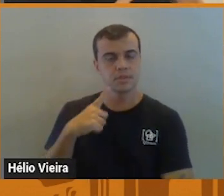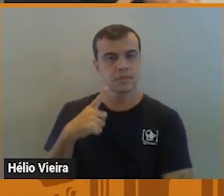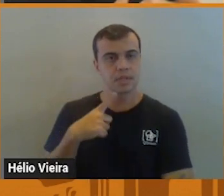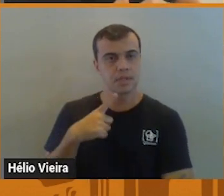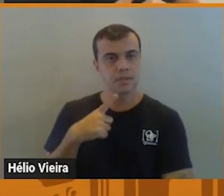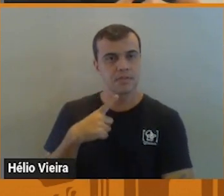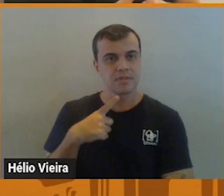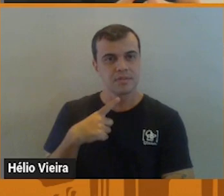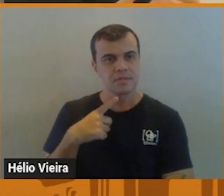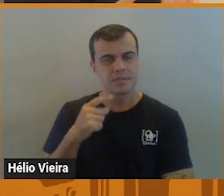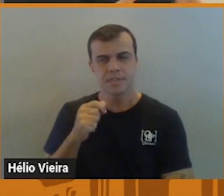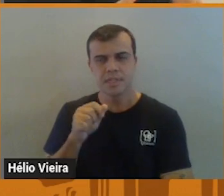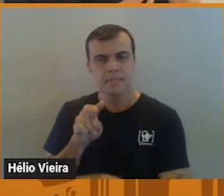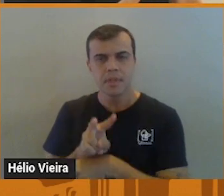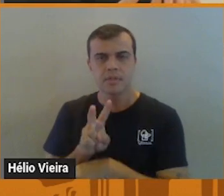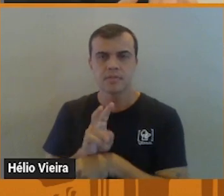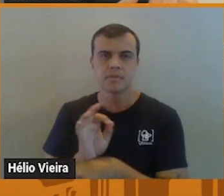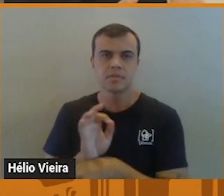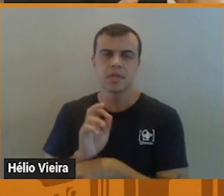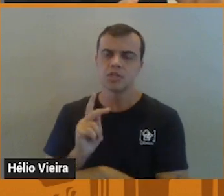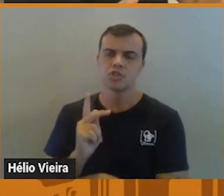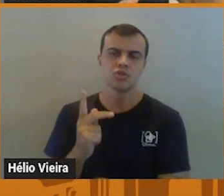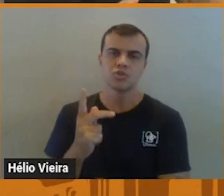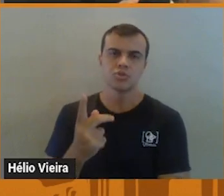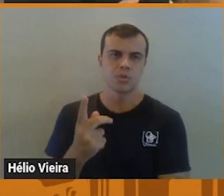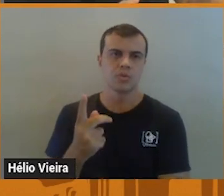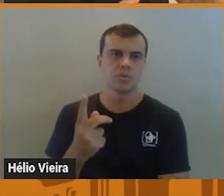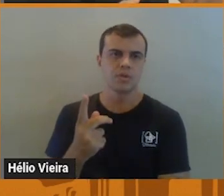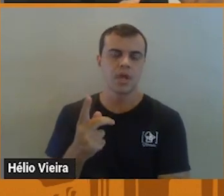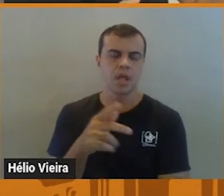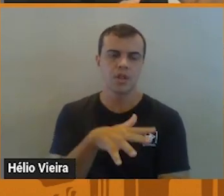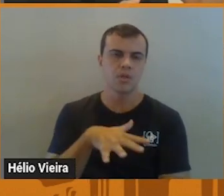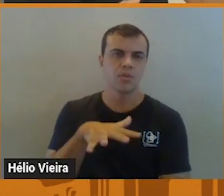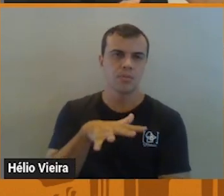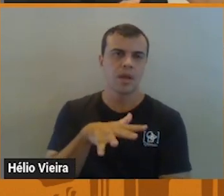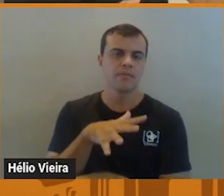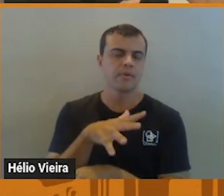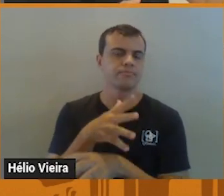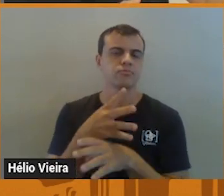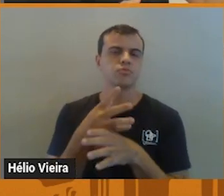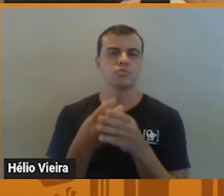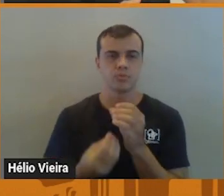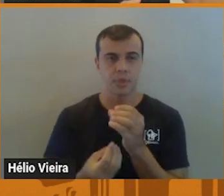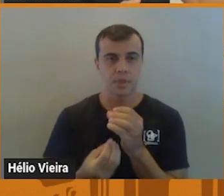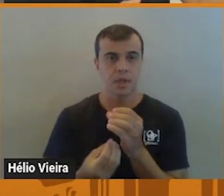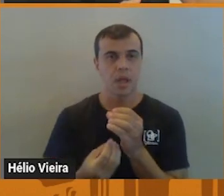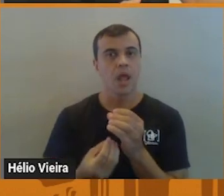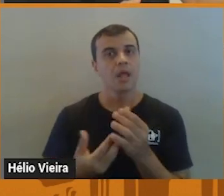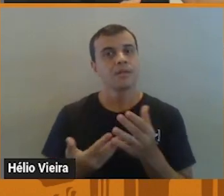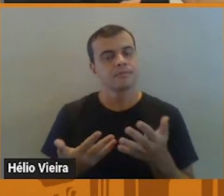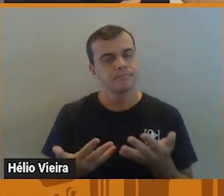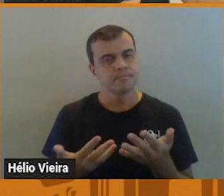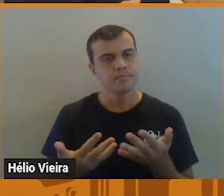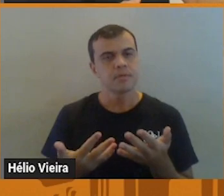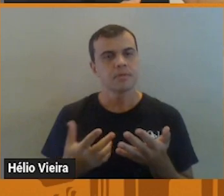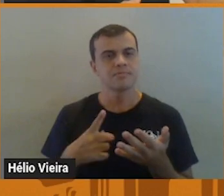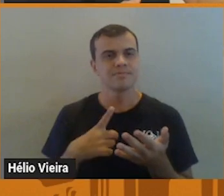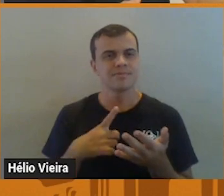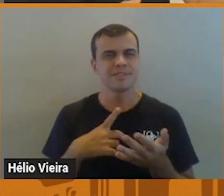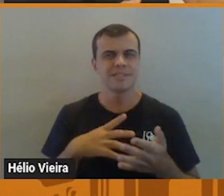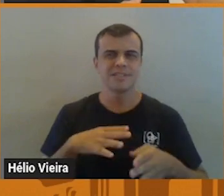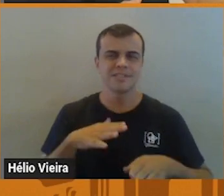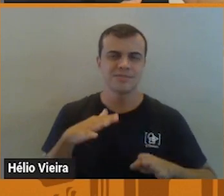elas não forem preservadas, até a história do bairro vai ser apagada. E que isso é algo a